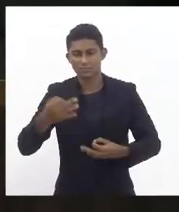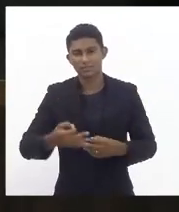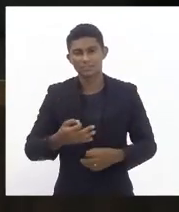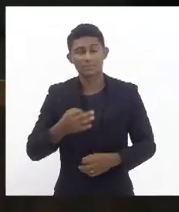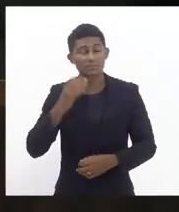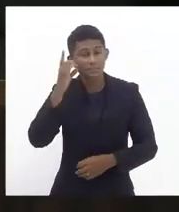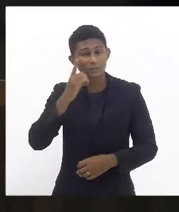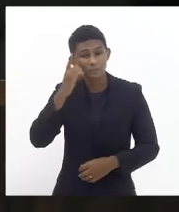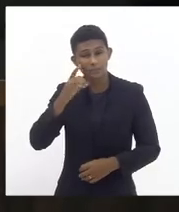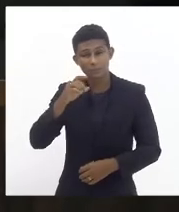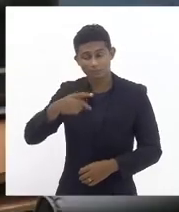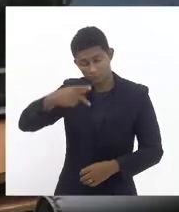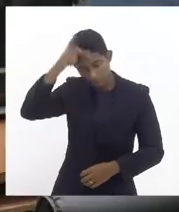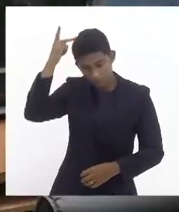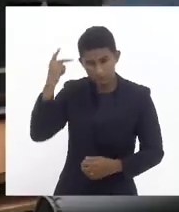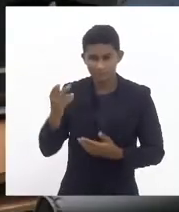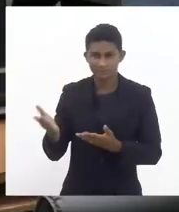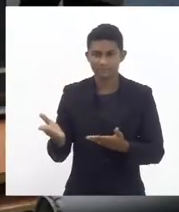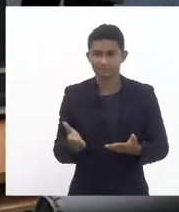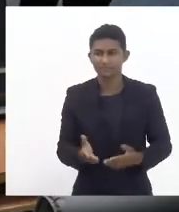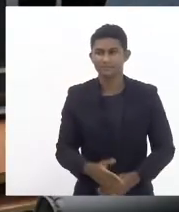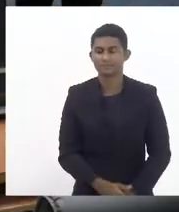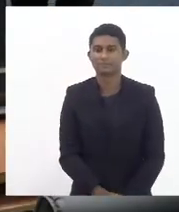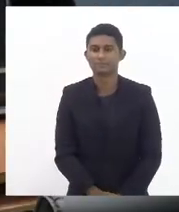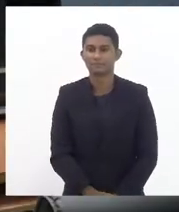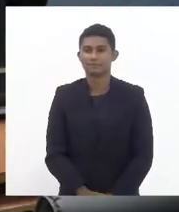Deputado Luiz Paulo